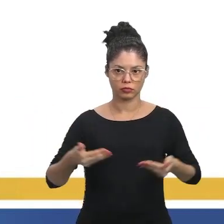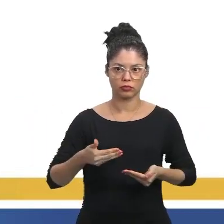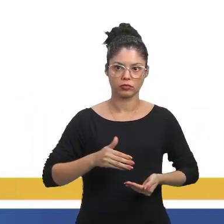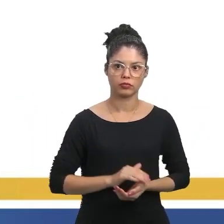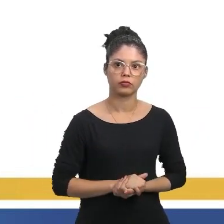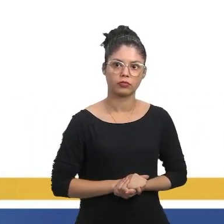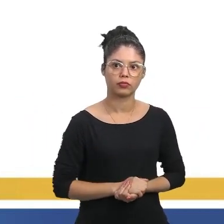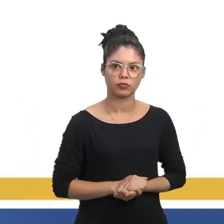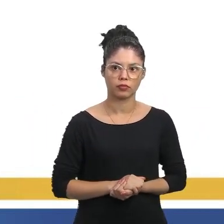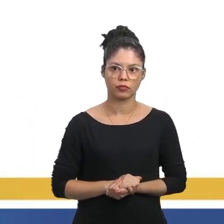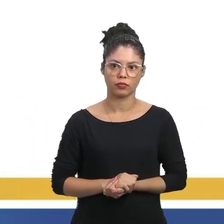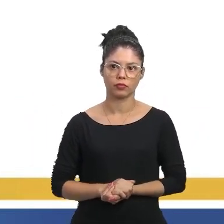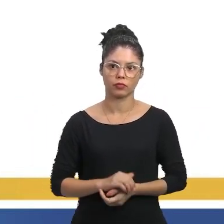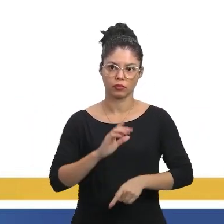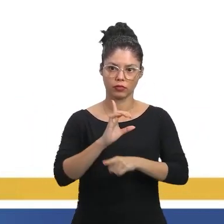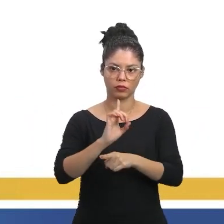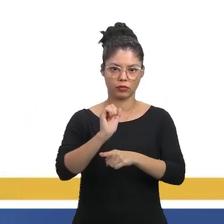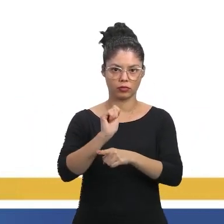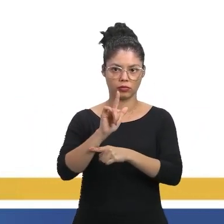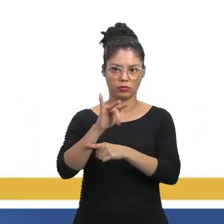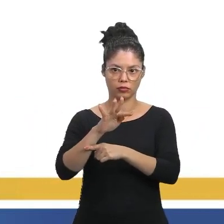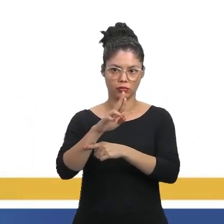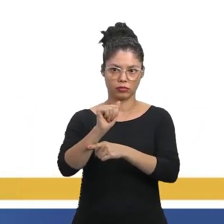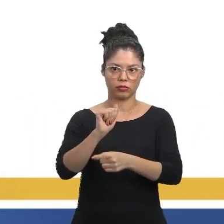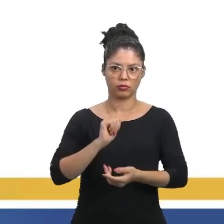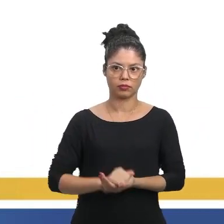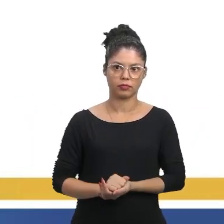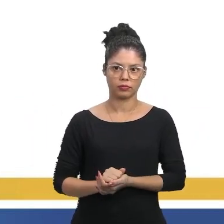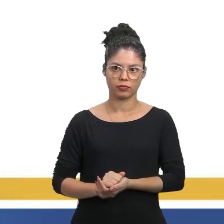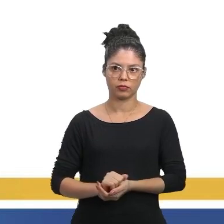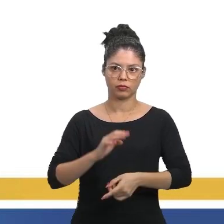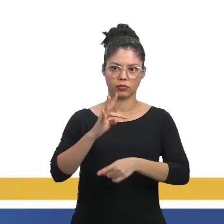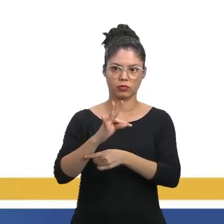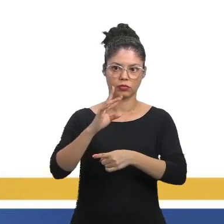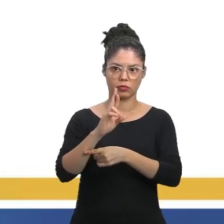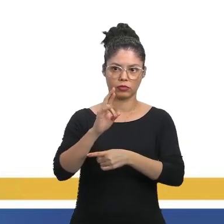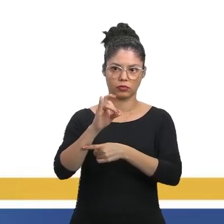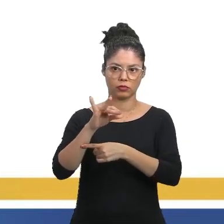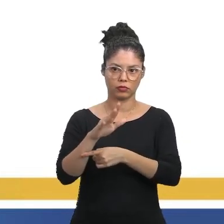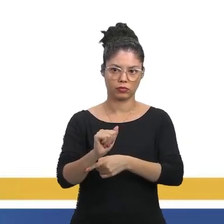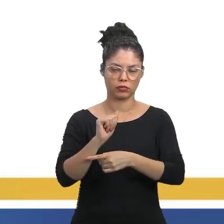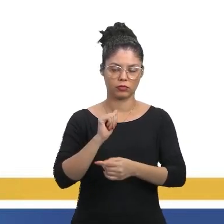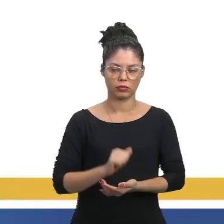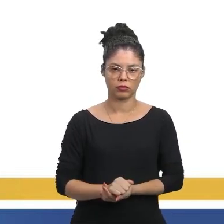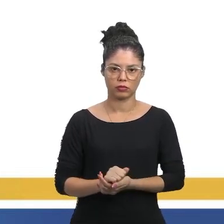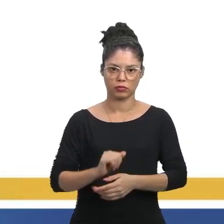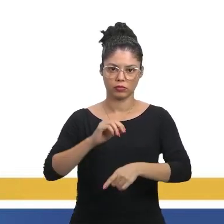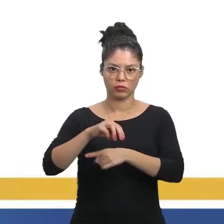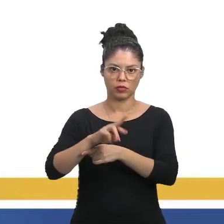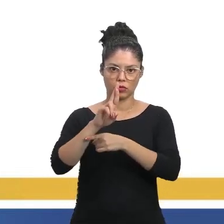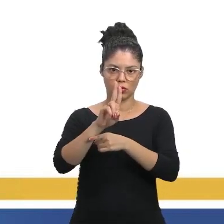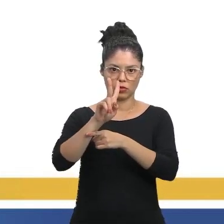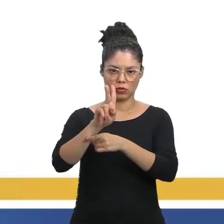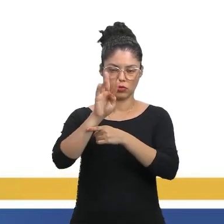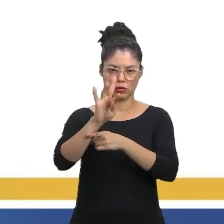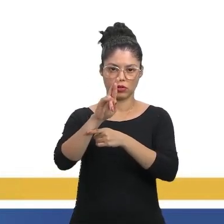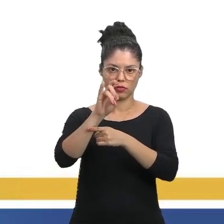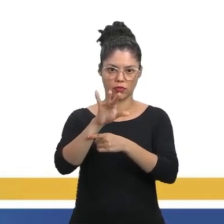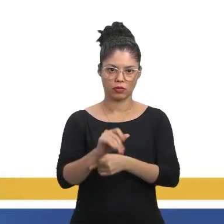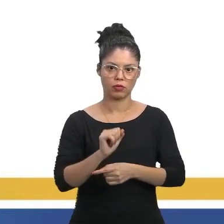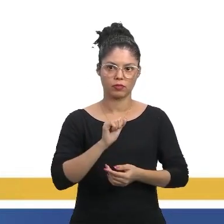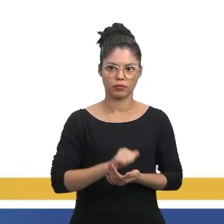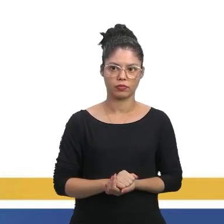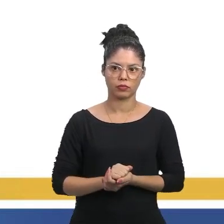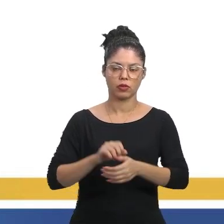hoje. Então, seria o Dalton, o Thomson, Rutherford e, por fim, o